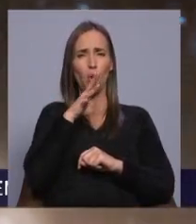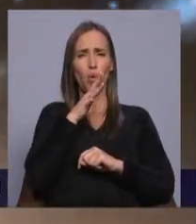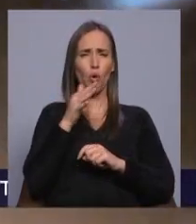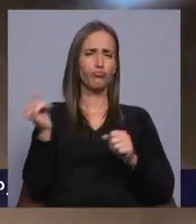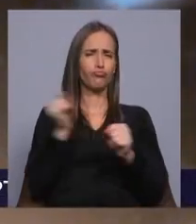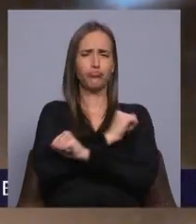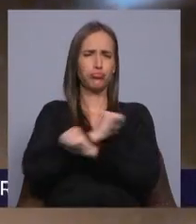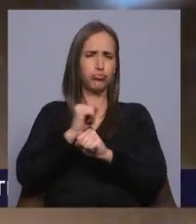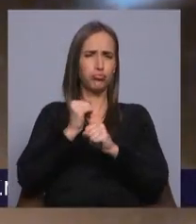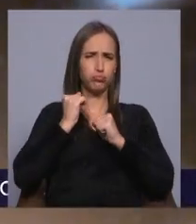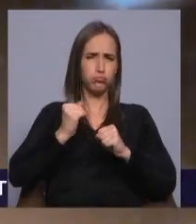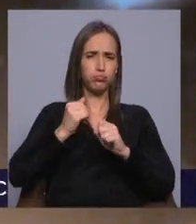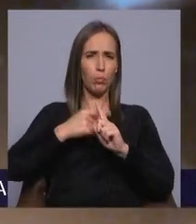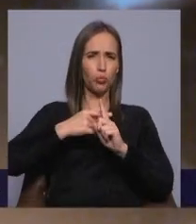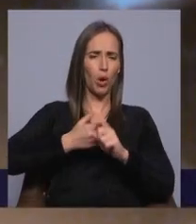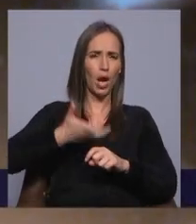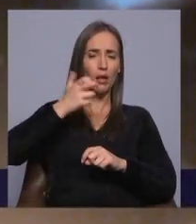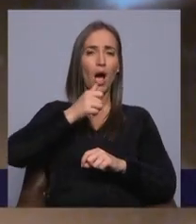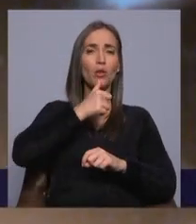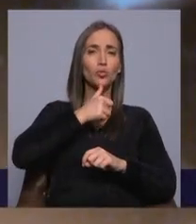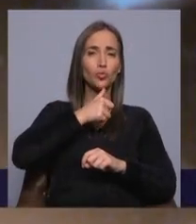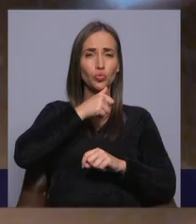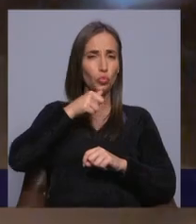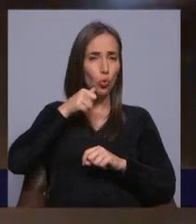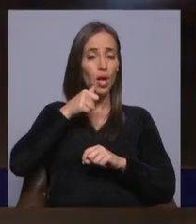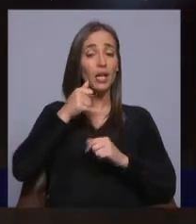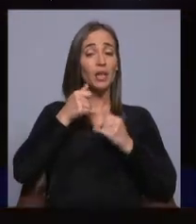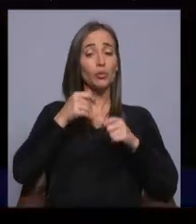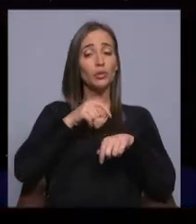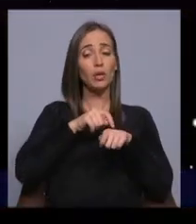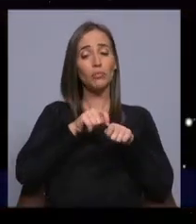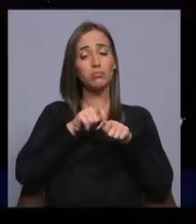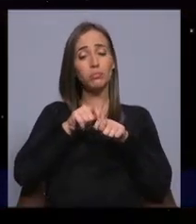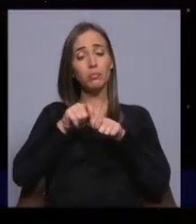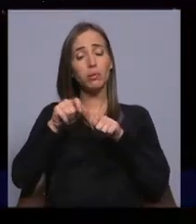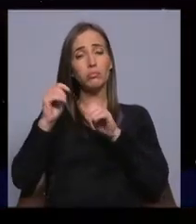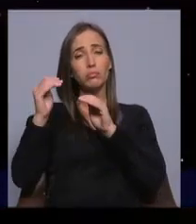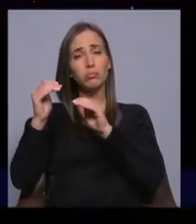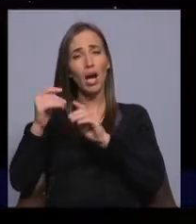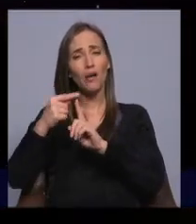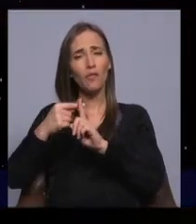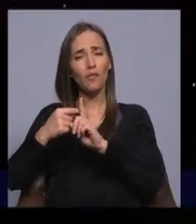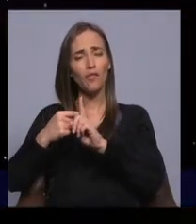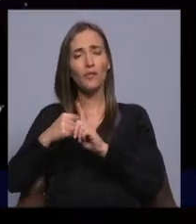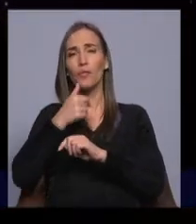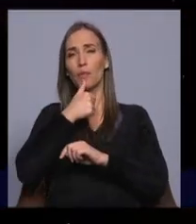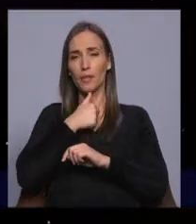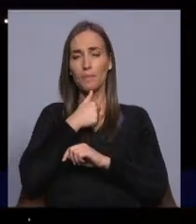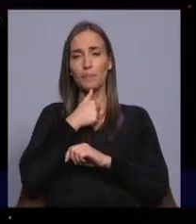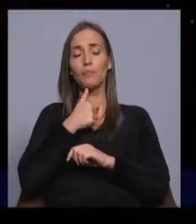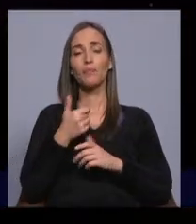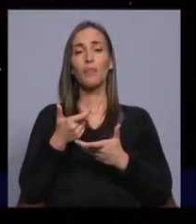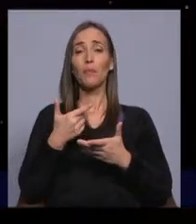longo do tempo, a ficar cada vez mais vermelha, ou seja, cada vez menos quente. E, portanto, para